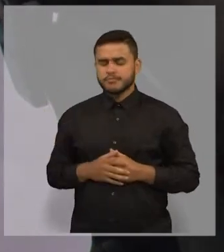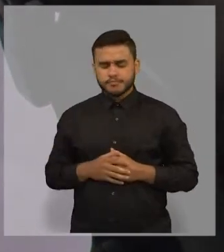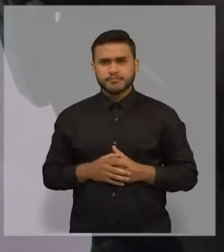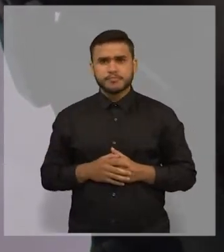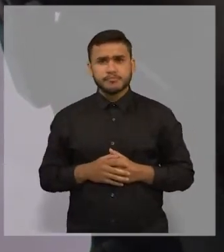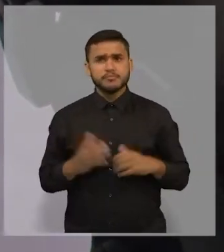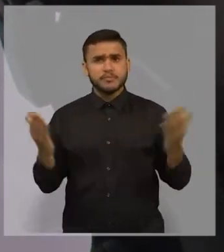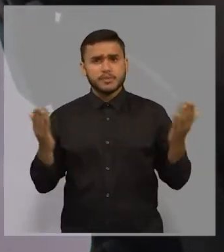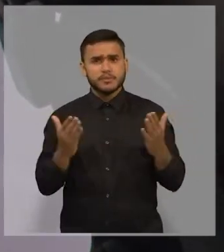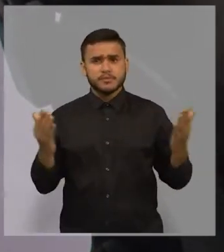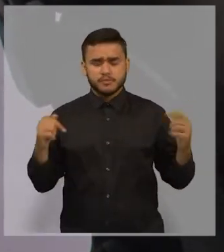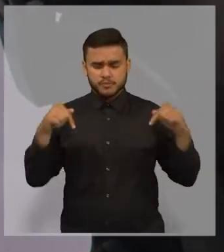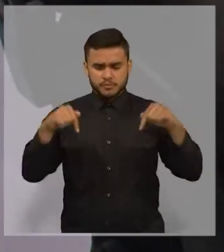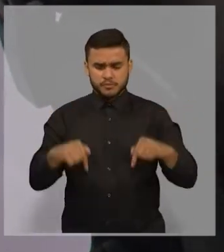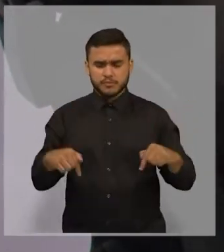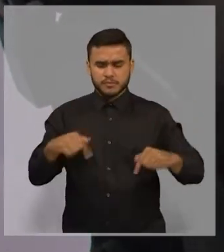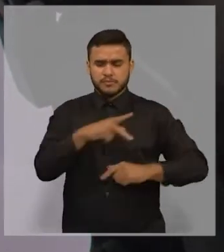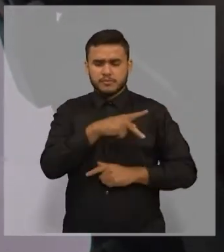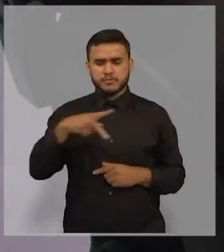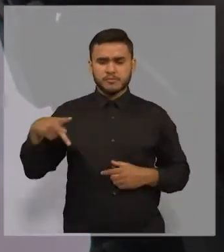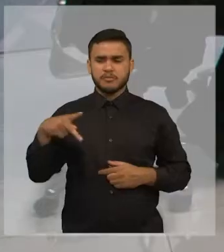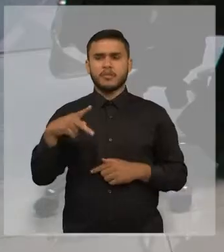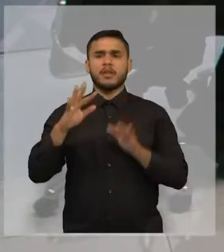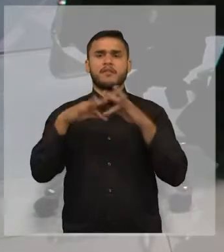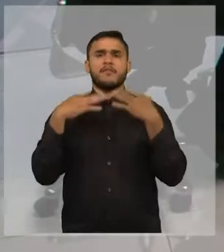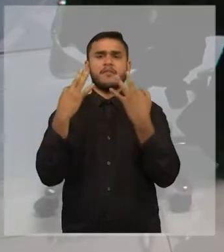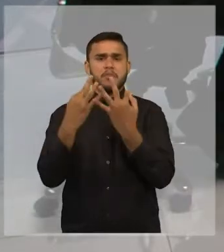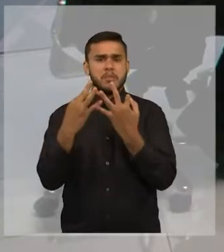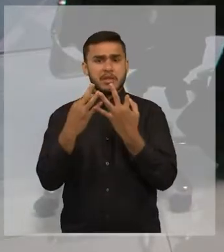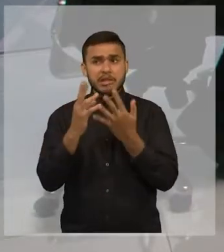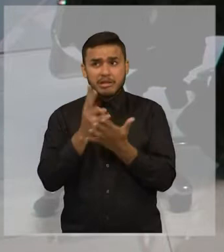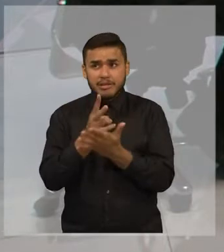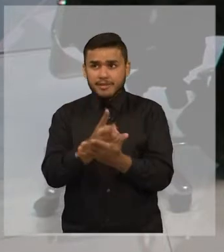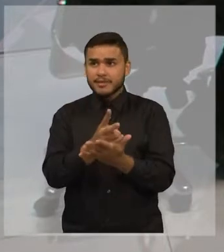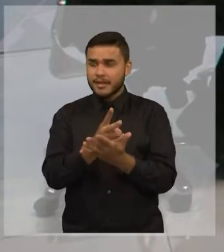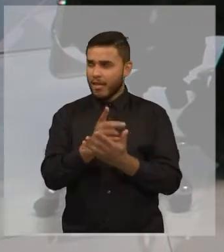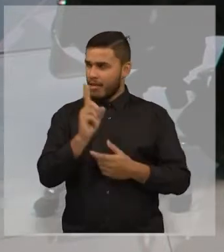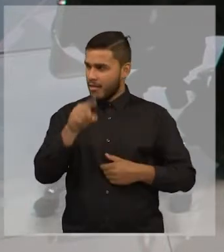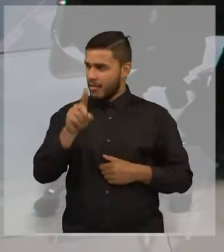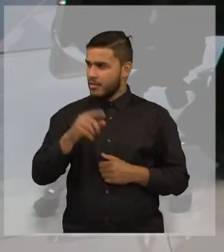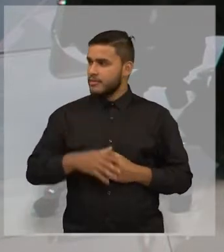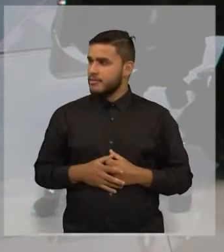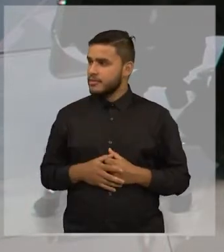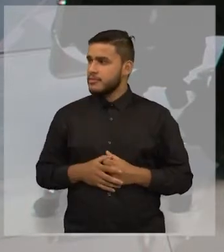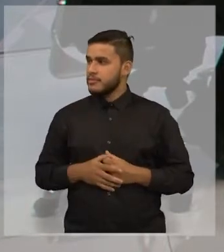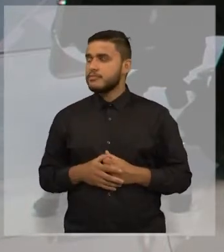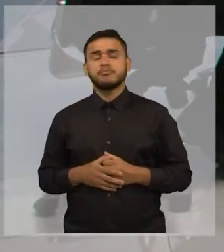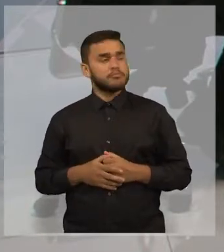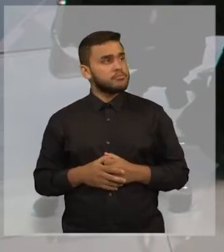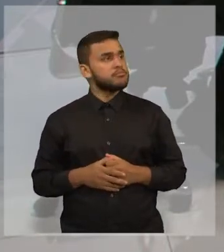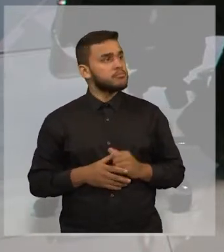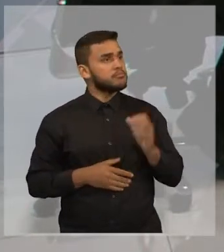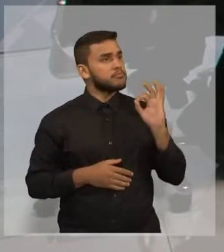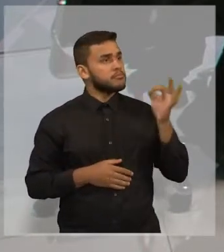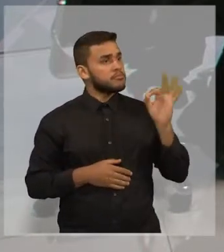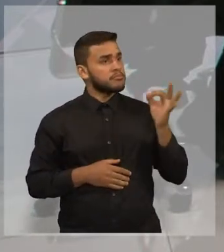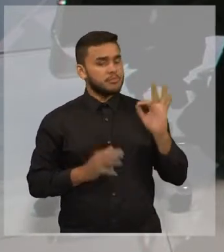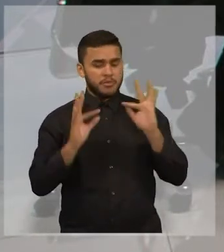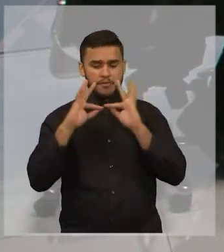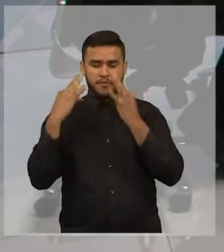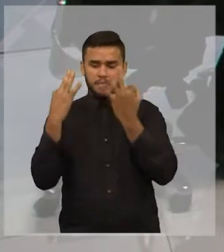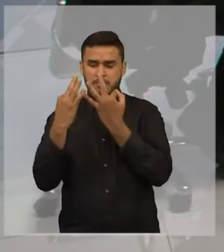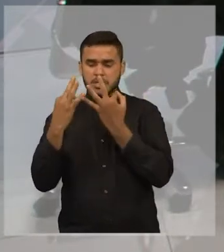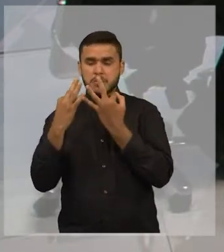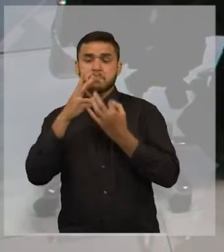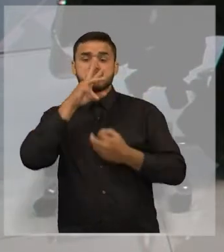faltando. Estamos vivendo, Reginaldo, a República Familiar. O problema. Estaríamos vivendo isso? É isso aí. Pela primeira